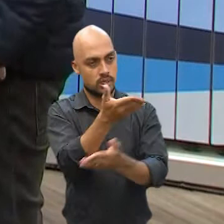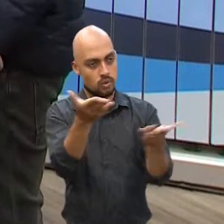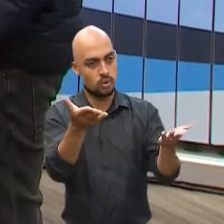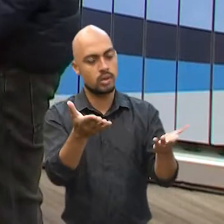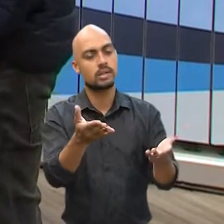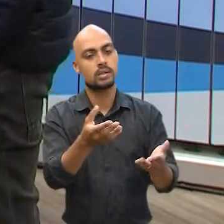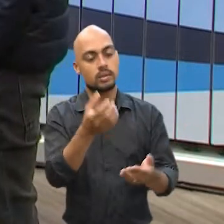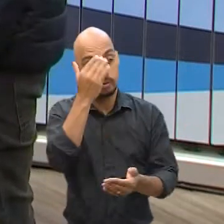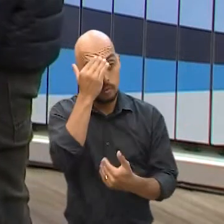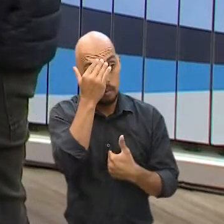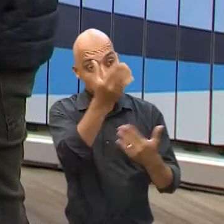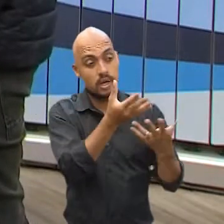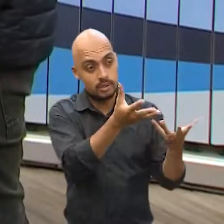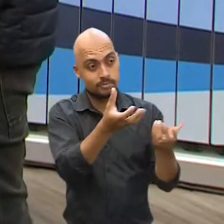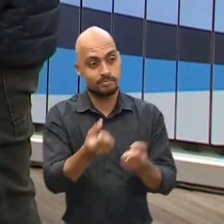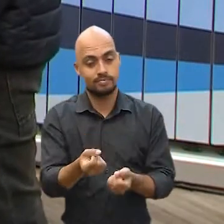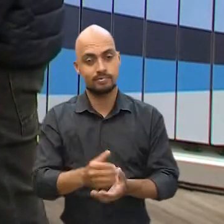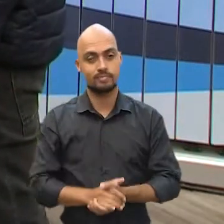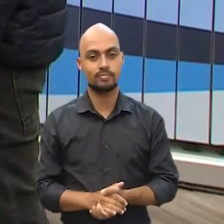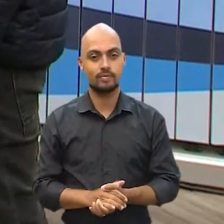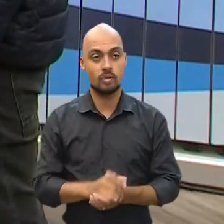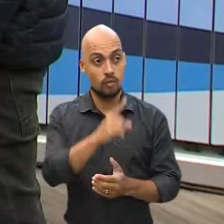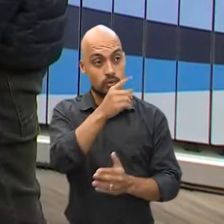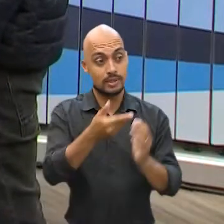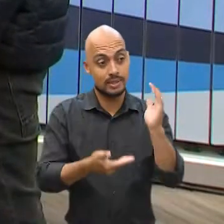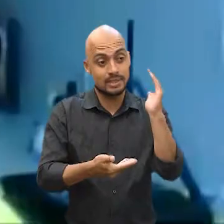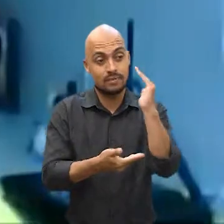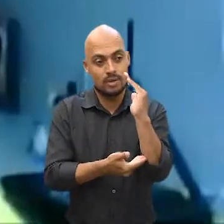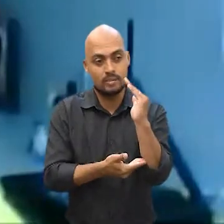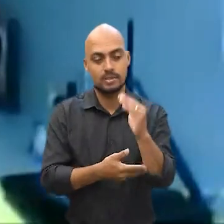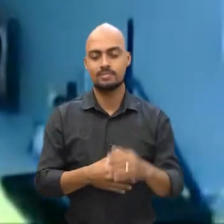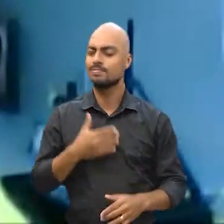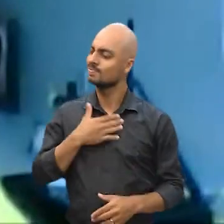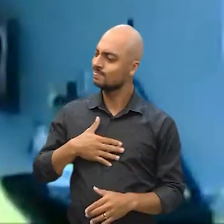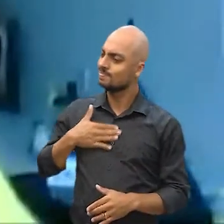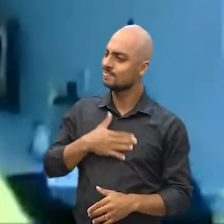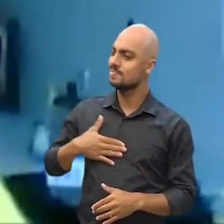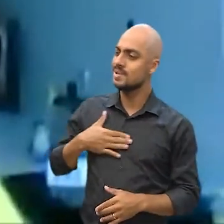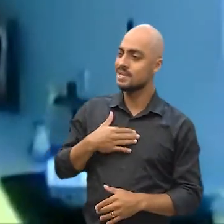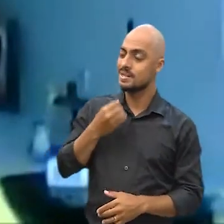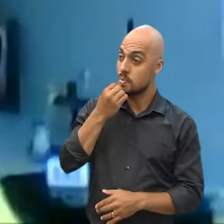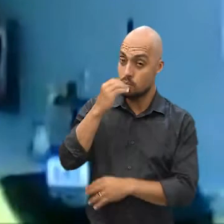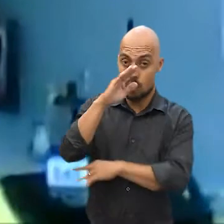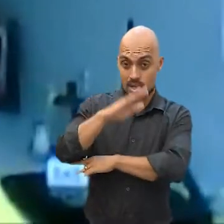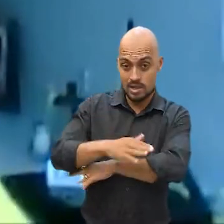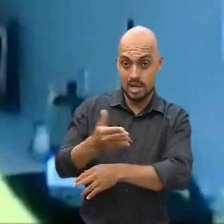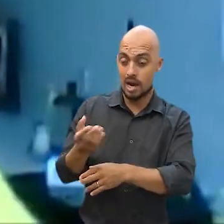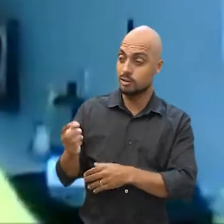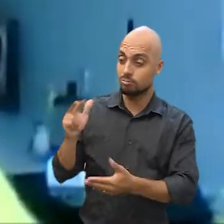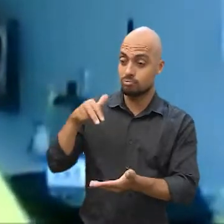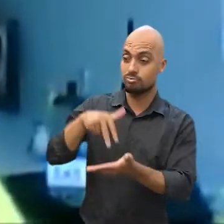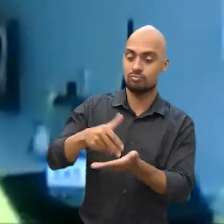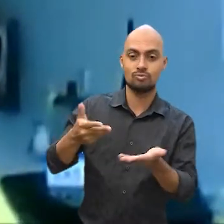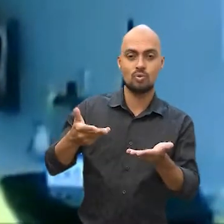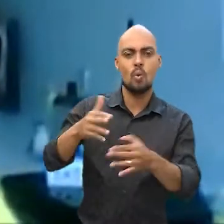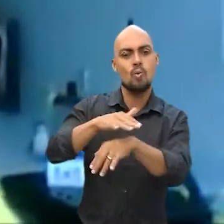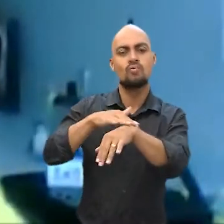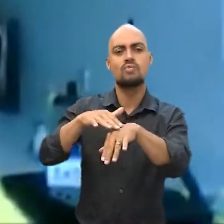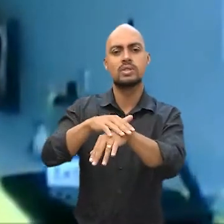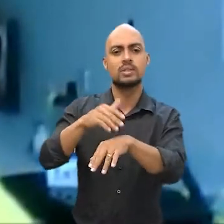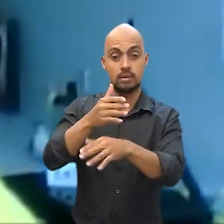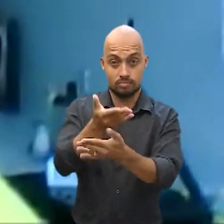na TV Câmara Campinas. Boa tarde, é um prazer estar aqui falando com vocês e com o público de maneira